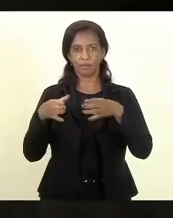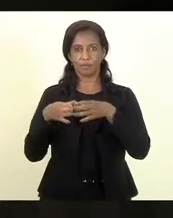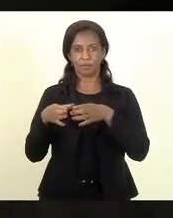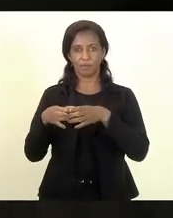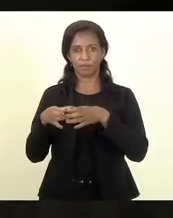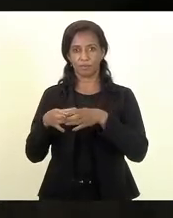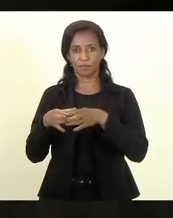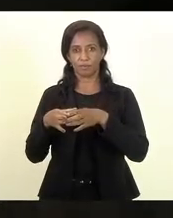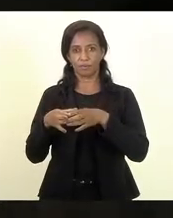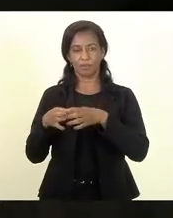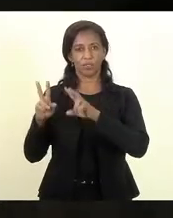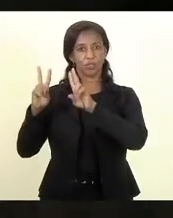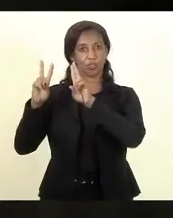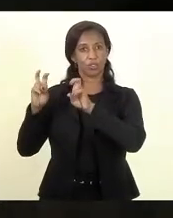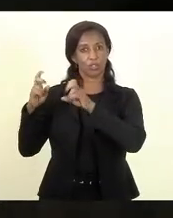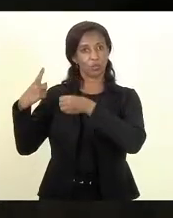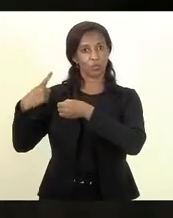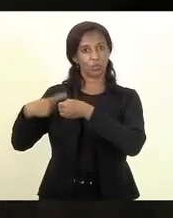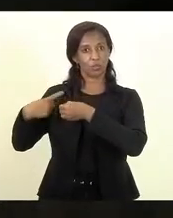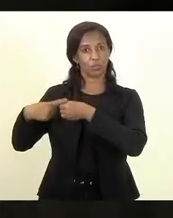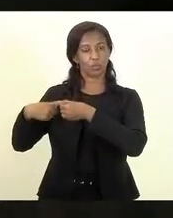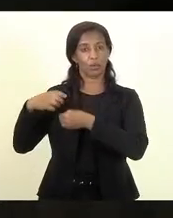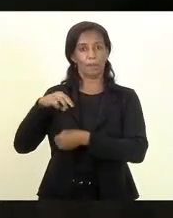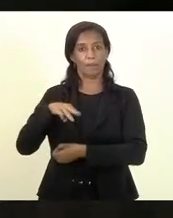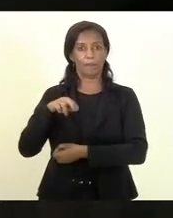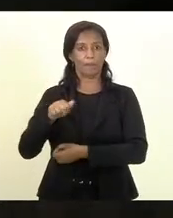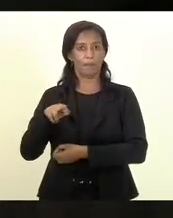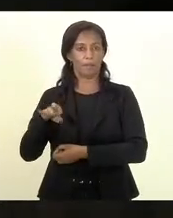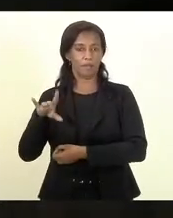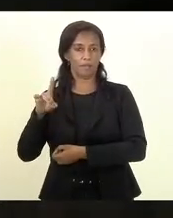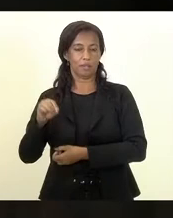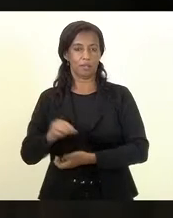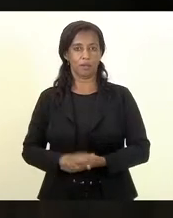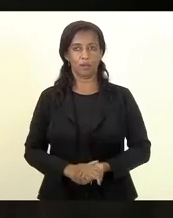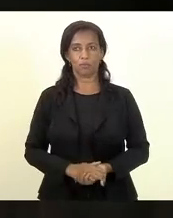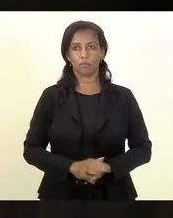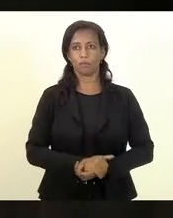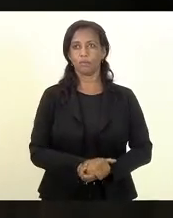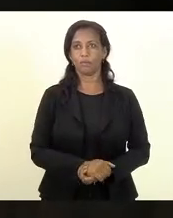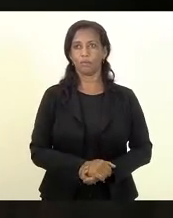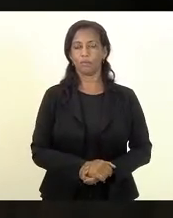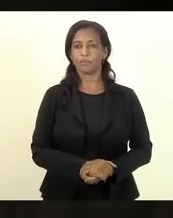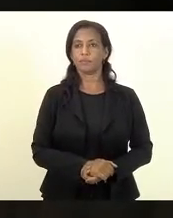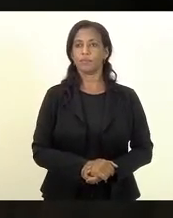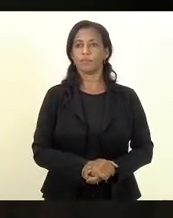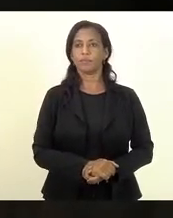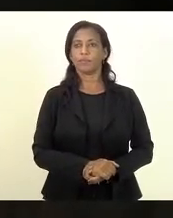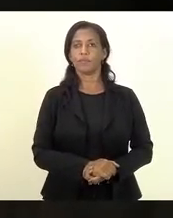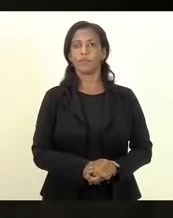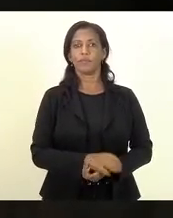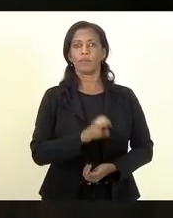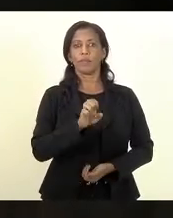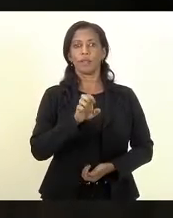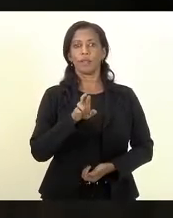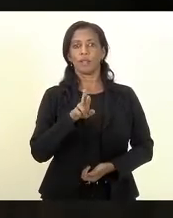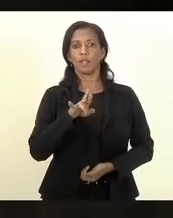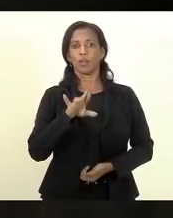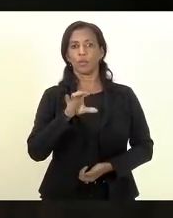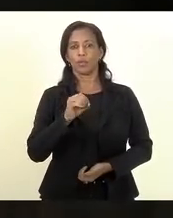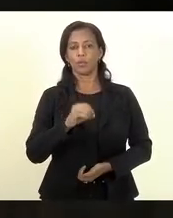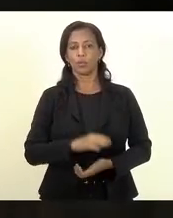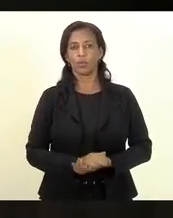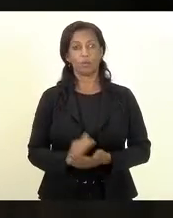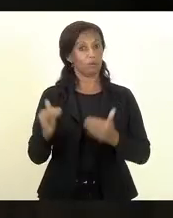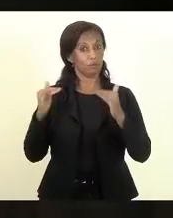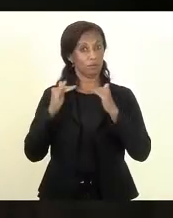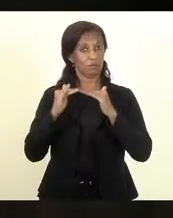Pela Comissão de Assuntos Municipais, deputado Carlos Macedo. Deputado Eurico Júnior.